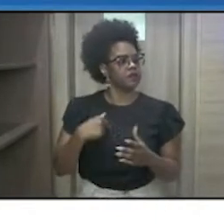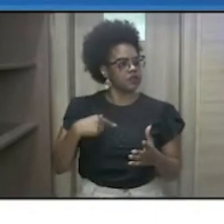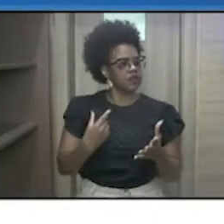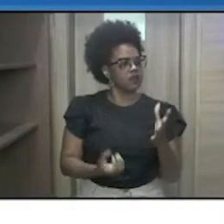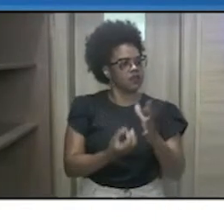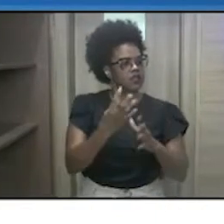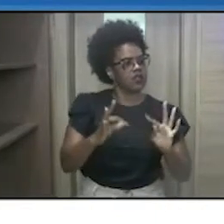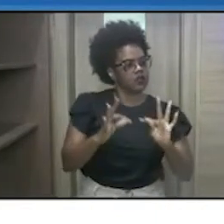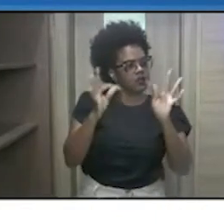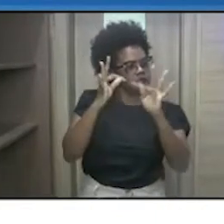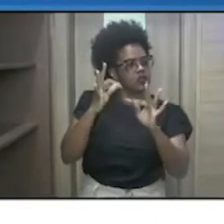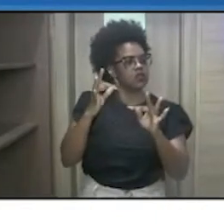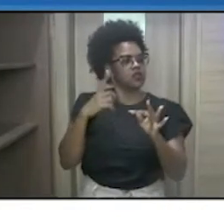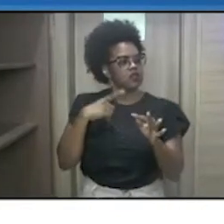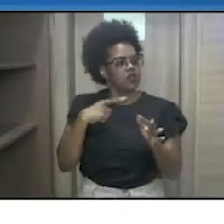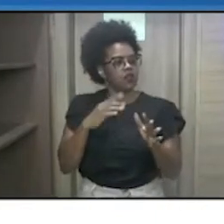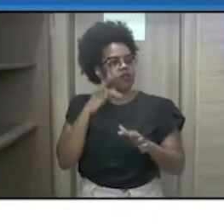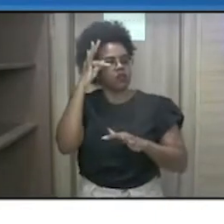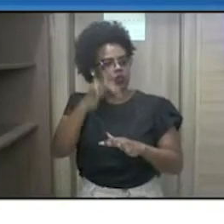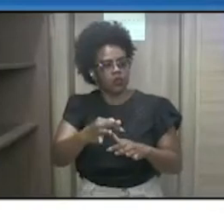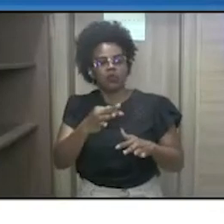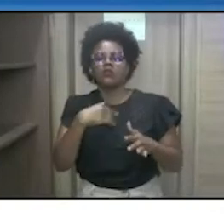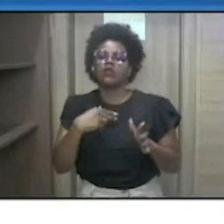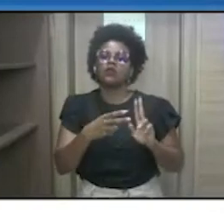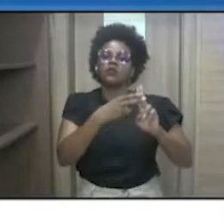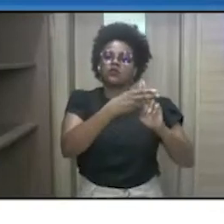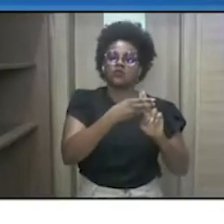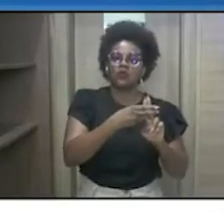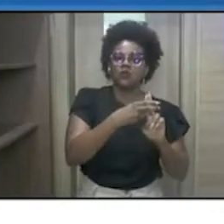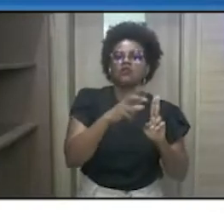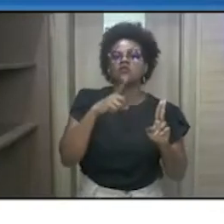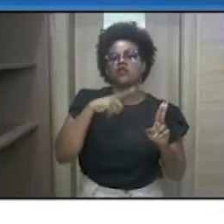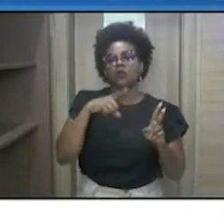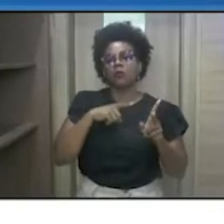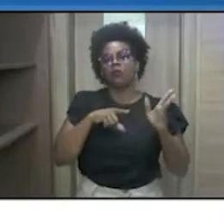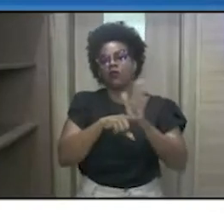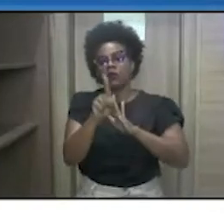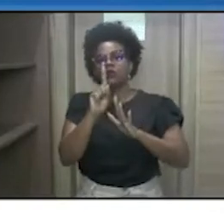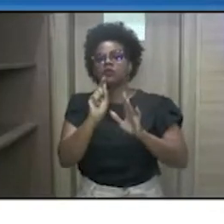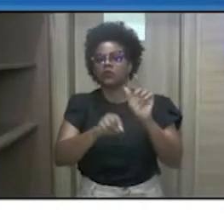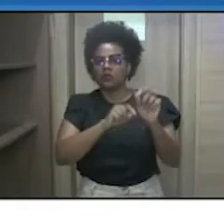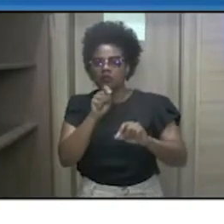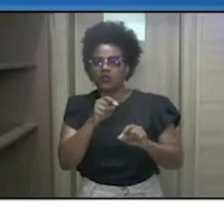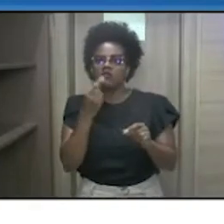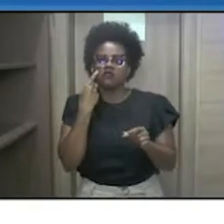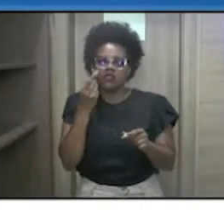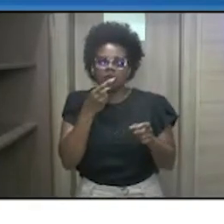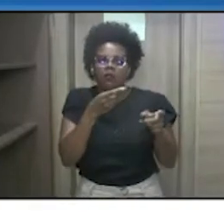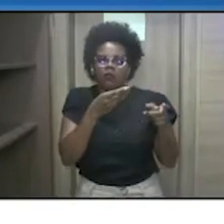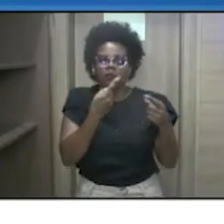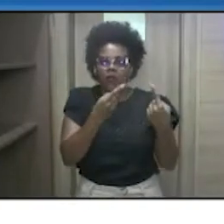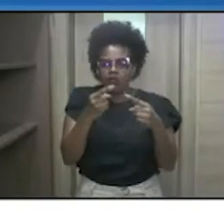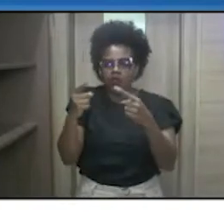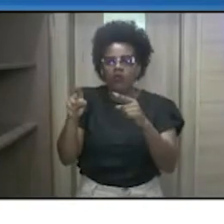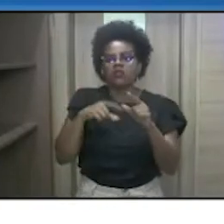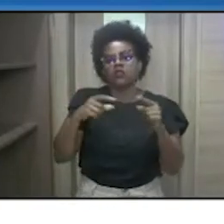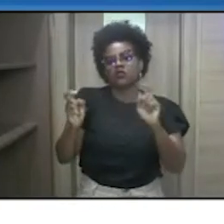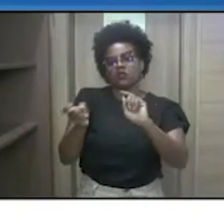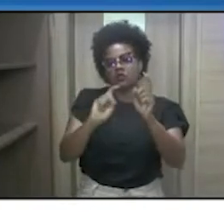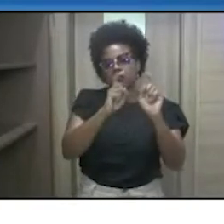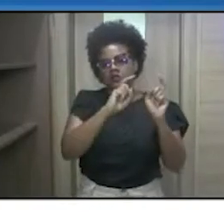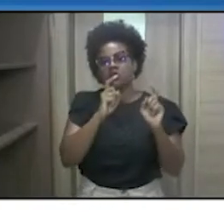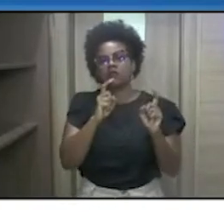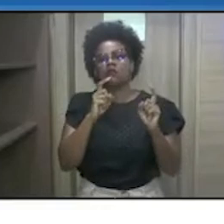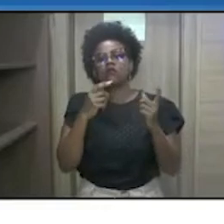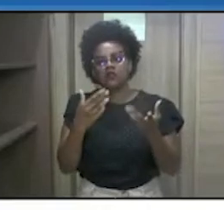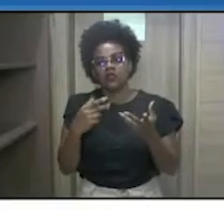tecnologia digital, né? Um futuro próximo no SUS, né? Uma pergunta assim no sentido para a gente provocar a discussão, mas